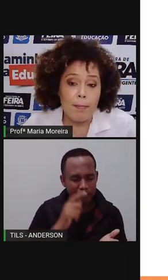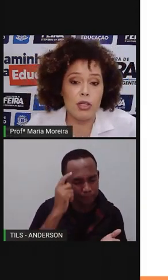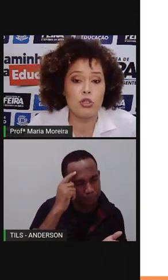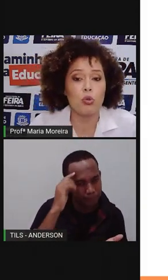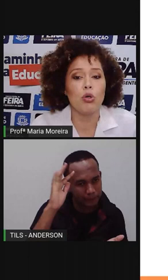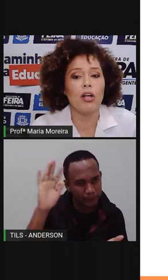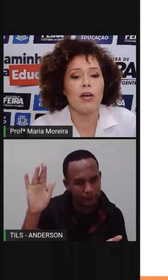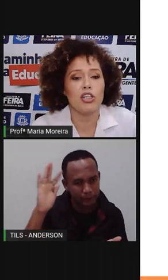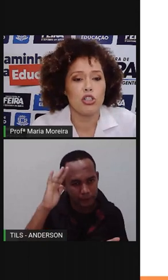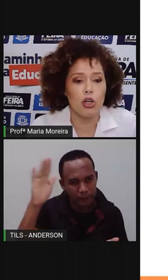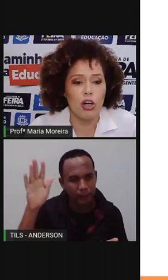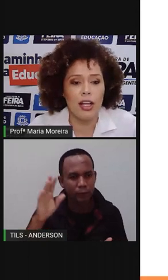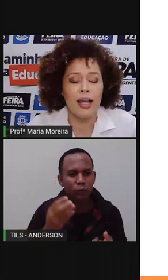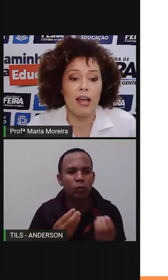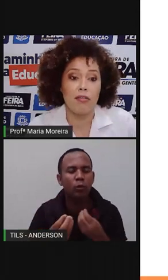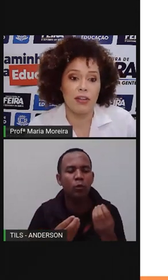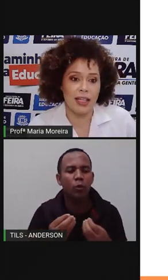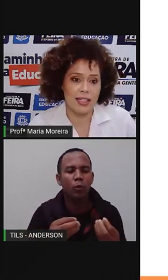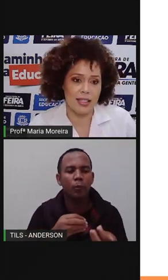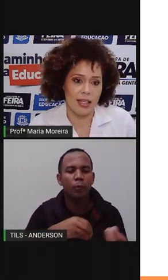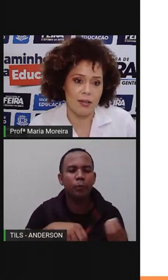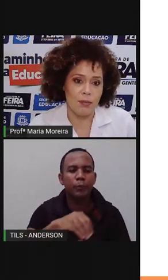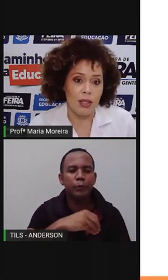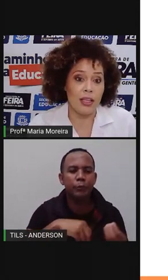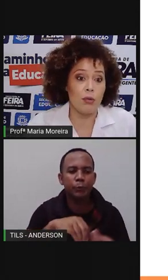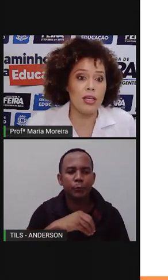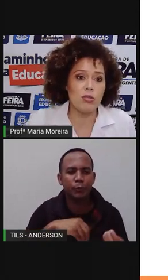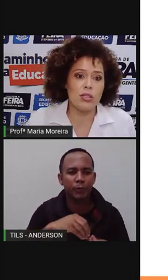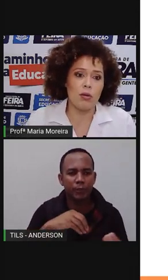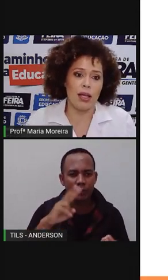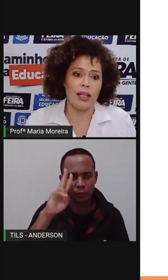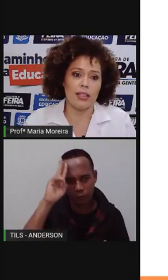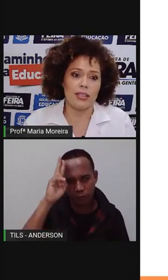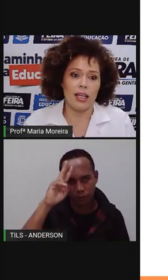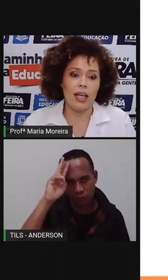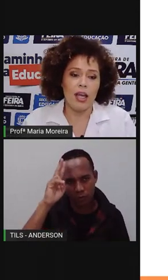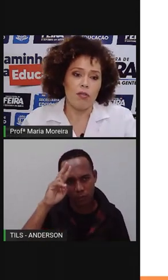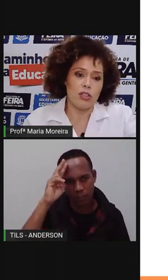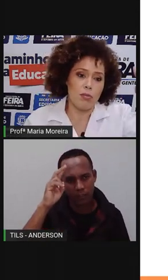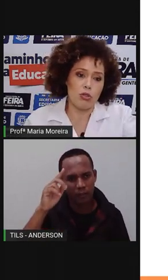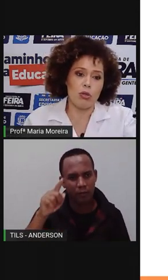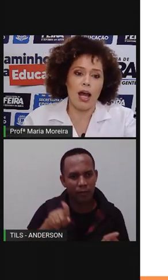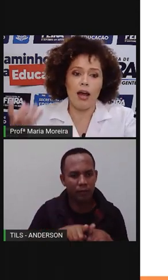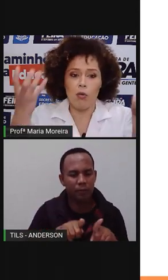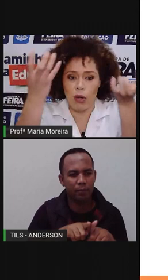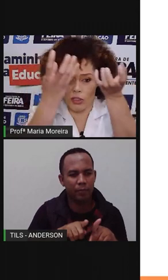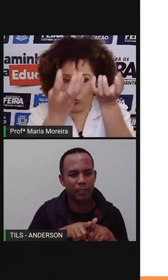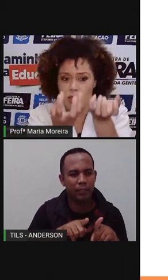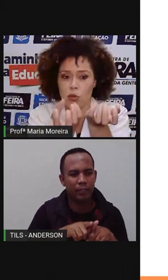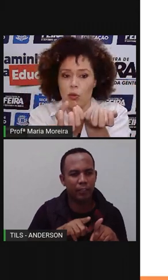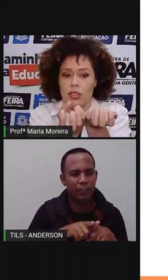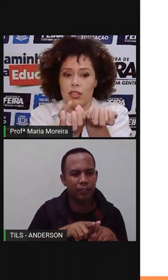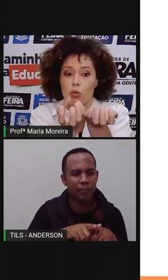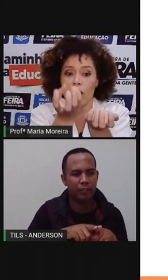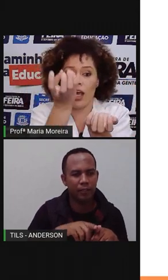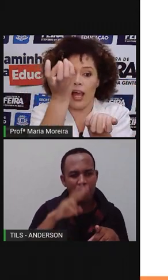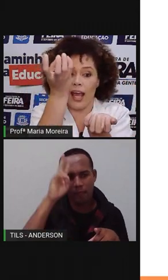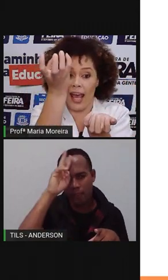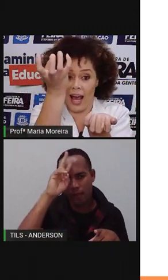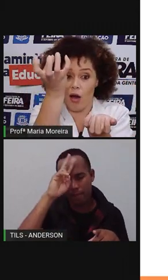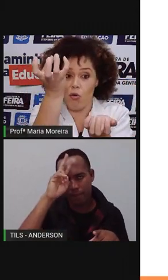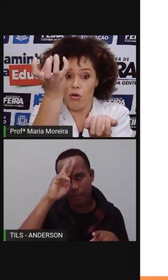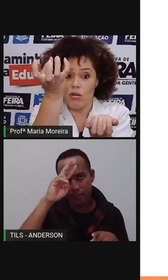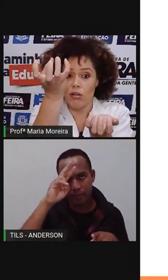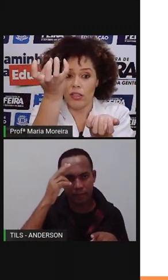né? Misturam a história e a fantasia. Então, isso são lendas, né? Você misturar as duas coisas, o que